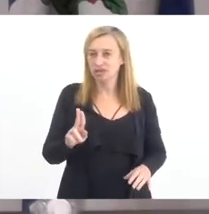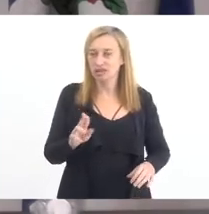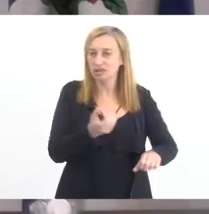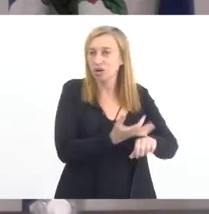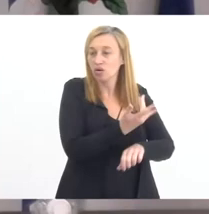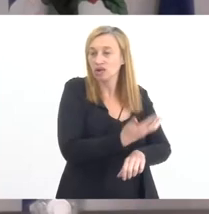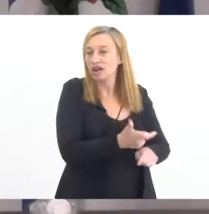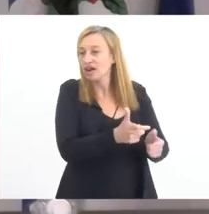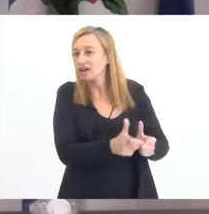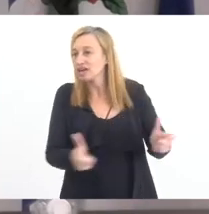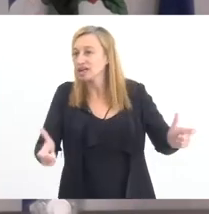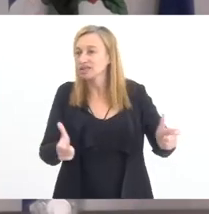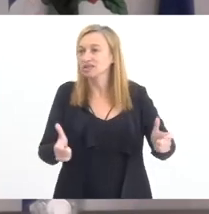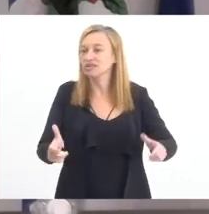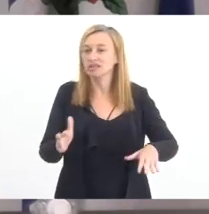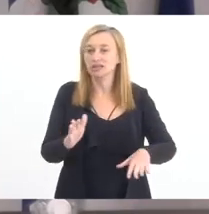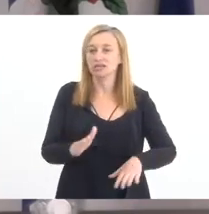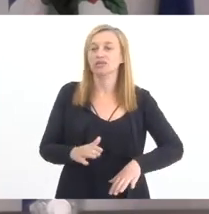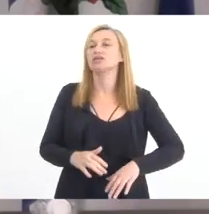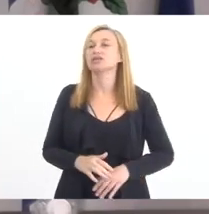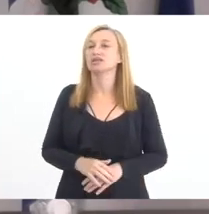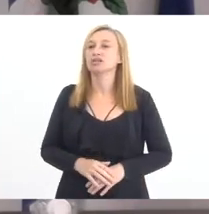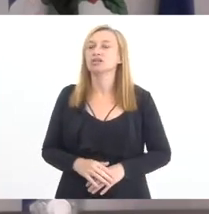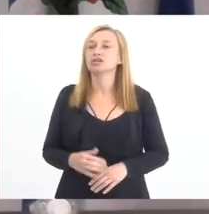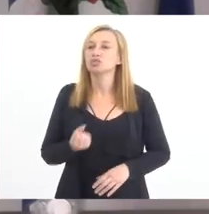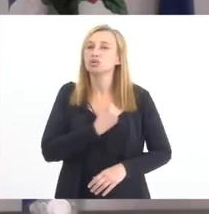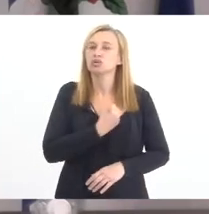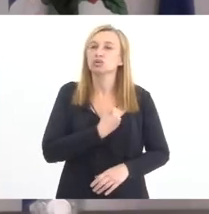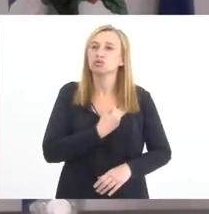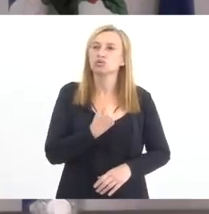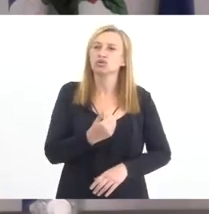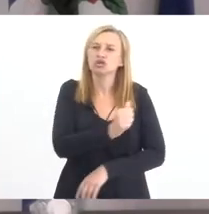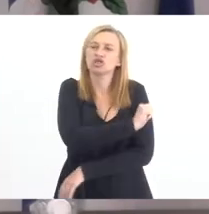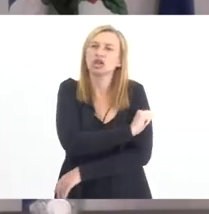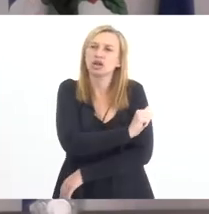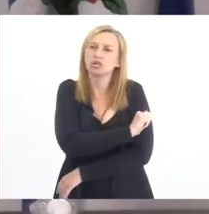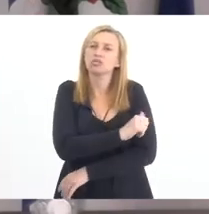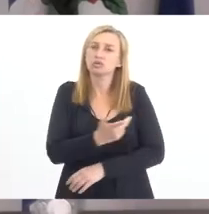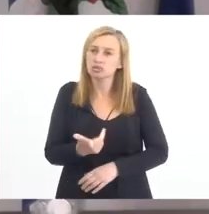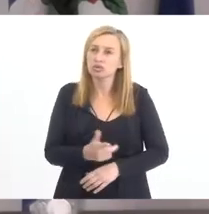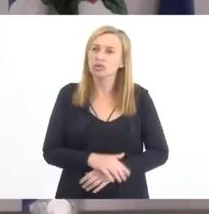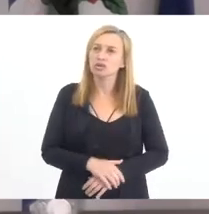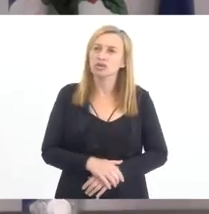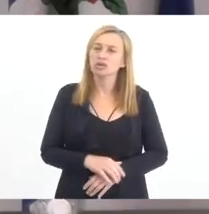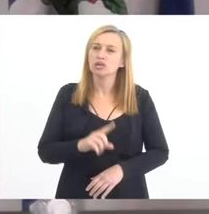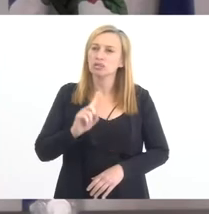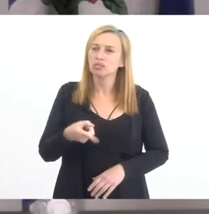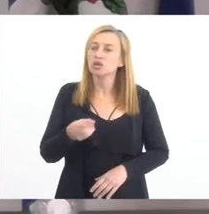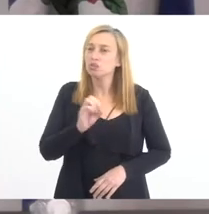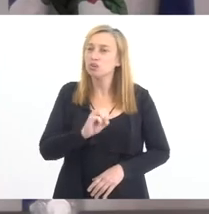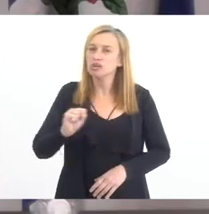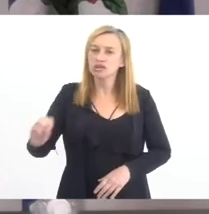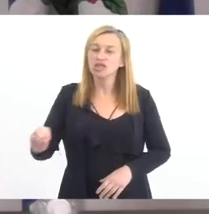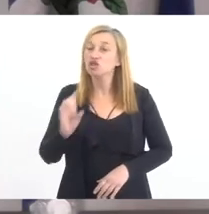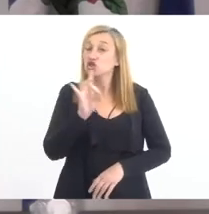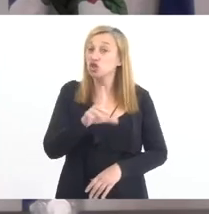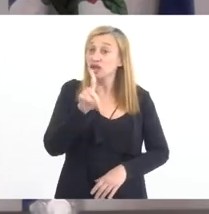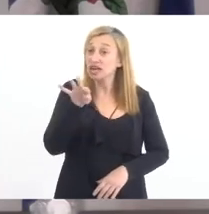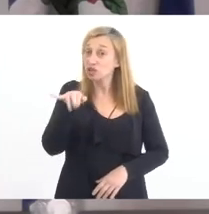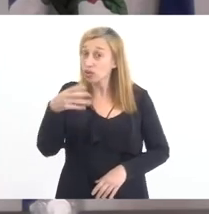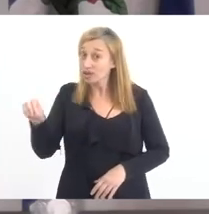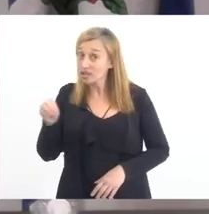ser o maior polo da UERJ. Em termos de número de alunos, o vice-reitor citou 1.800 só de graduação,